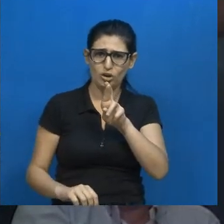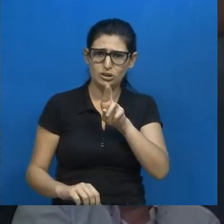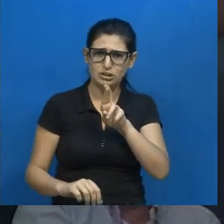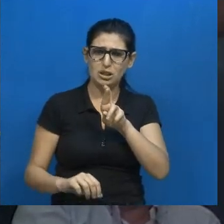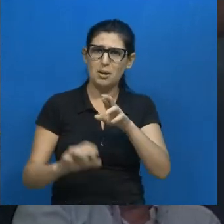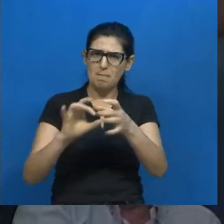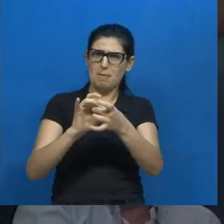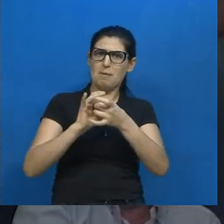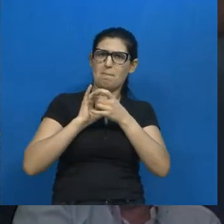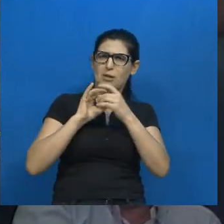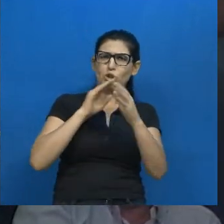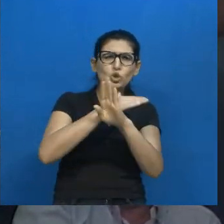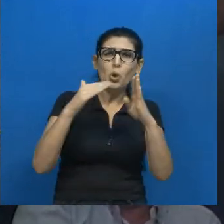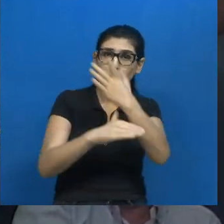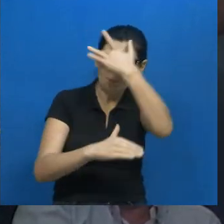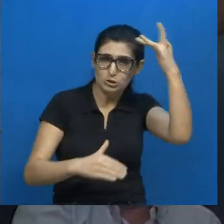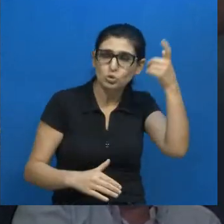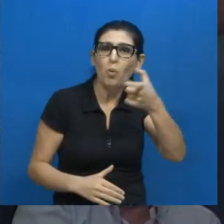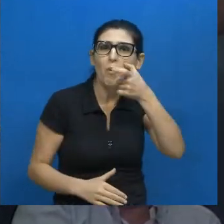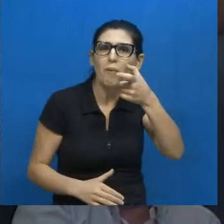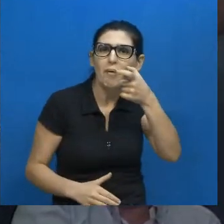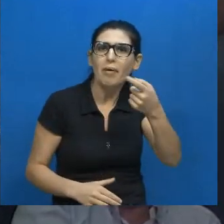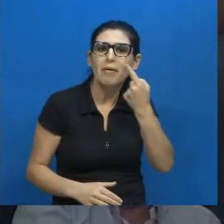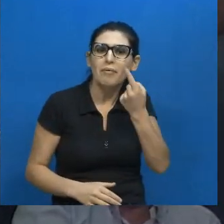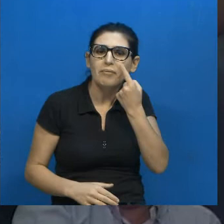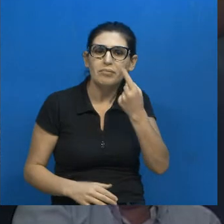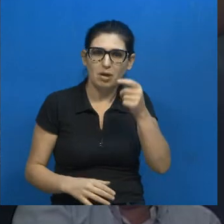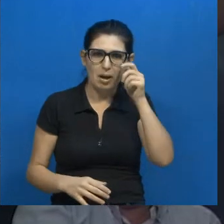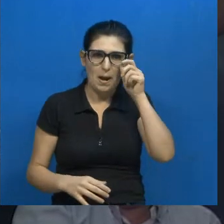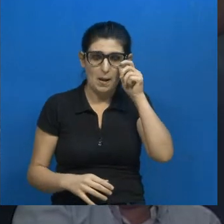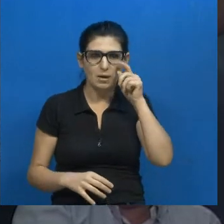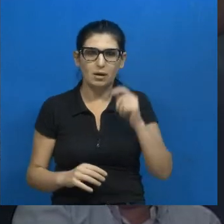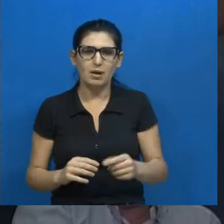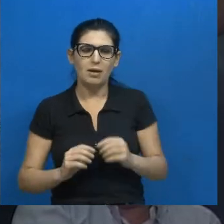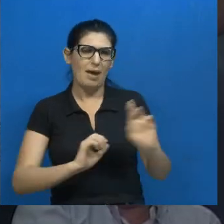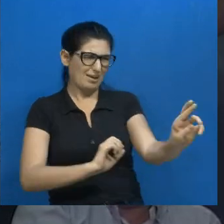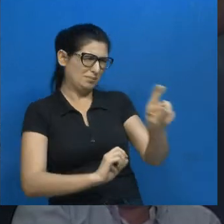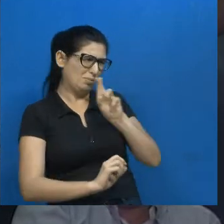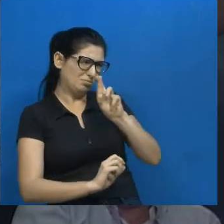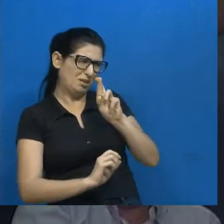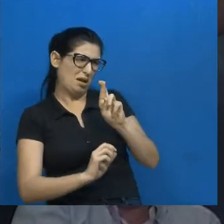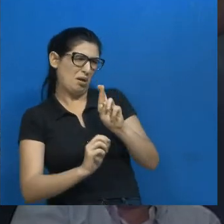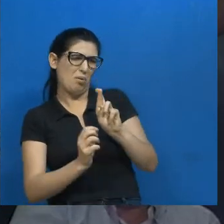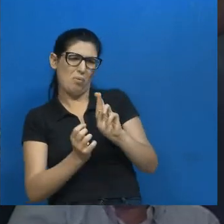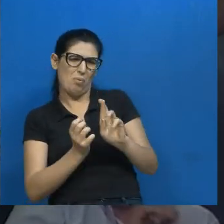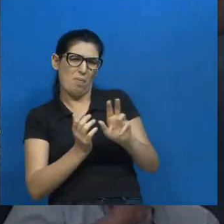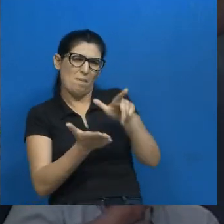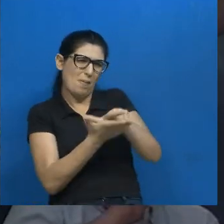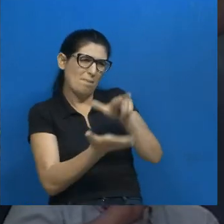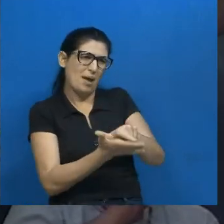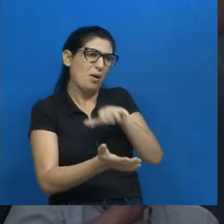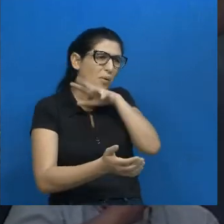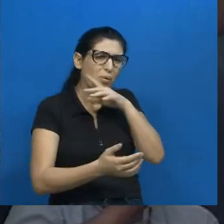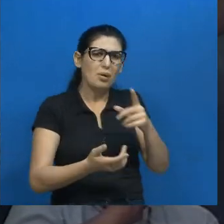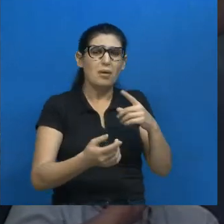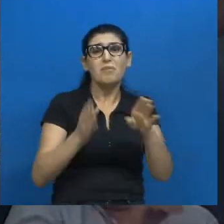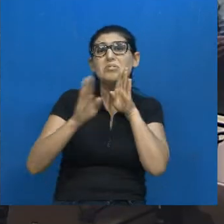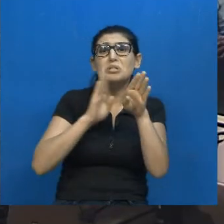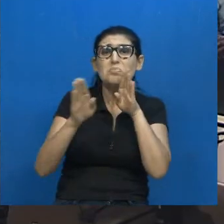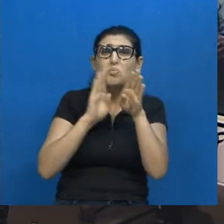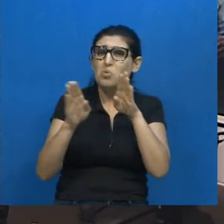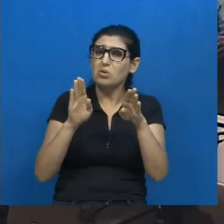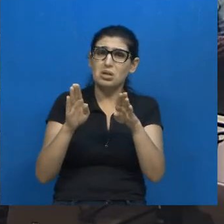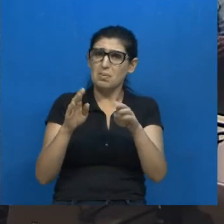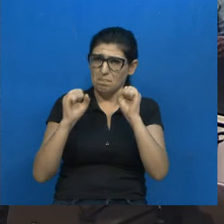porque o pedido de informação para mim, feito pelo ICIC, para mim não tem sido muito... Mas você pode torná-lo público no Facebook, como você sempre